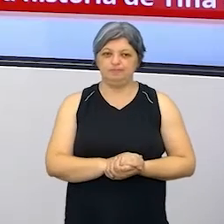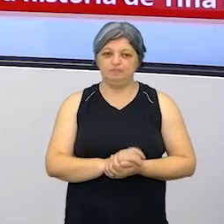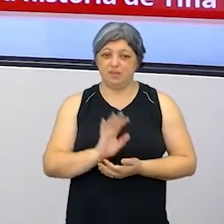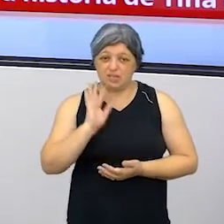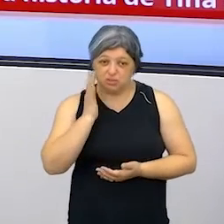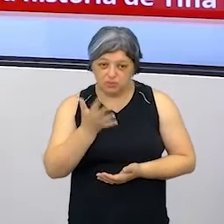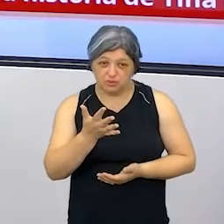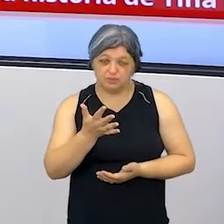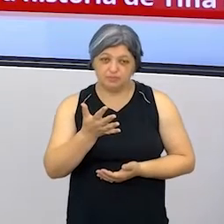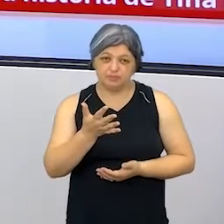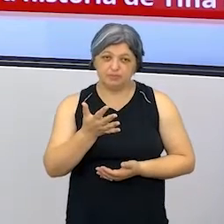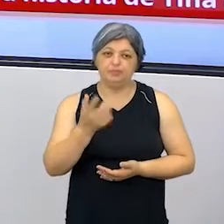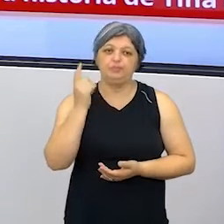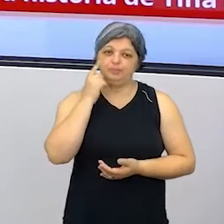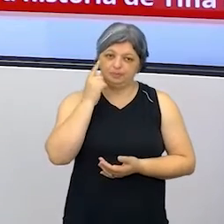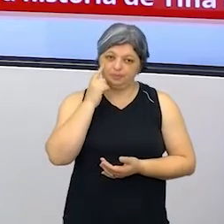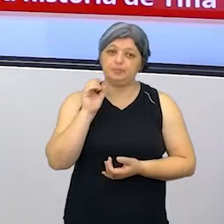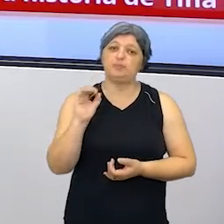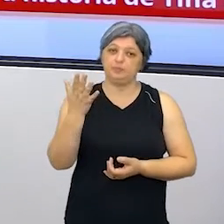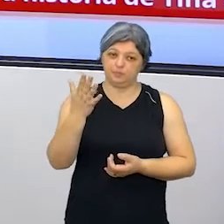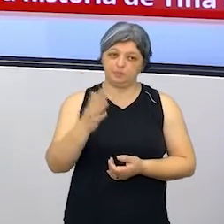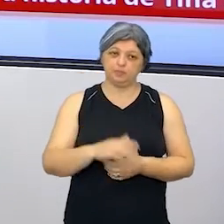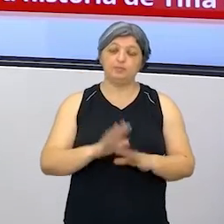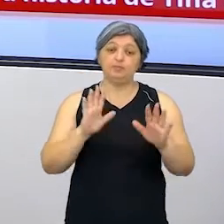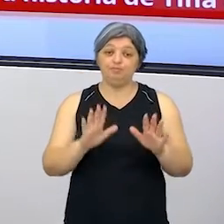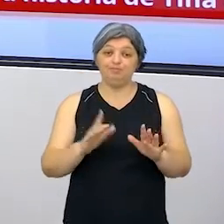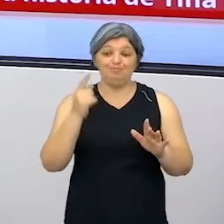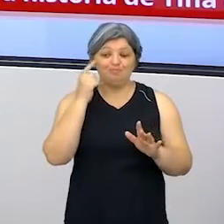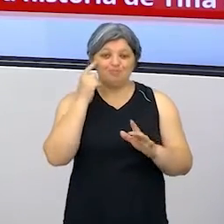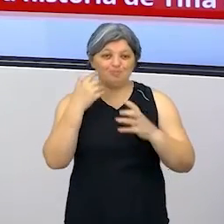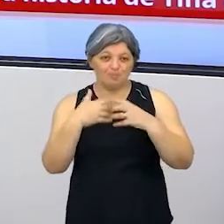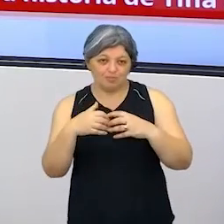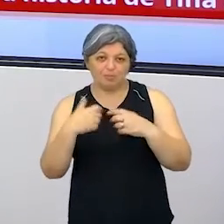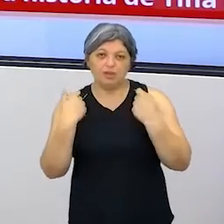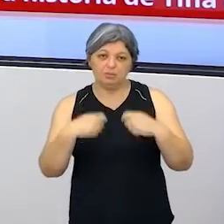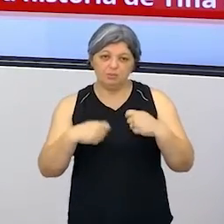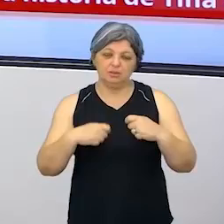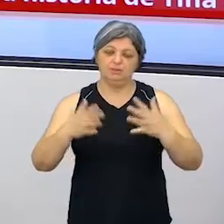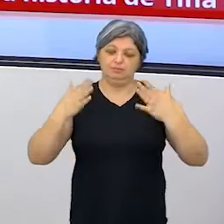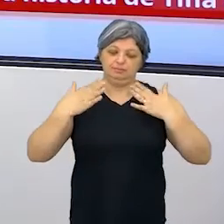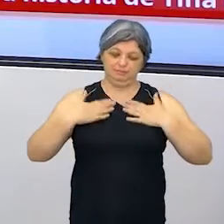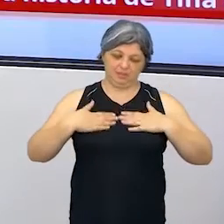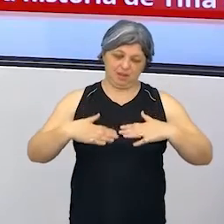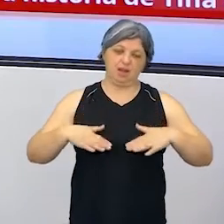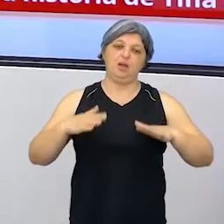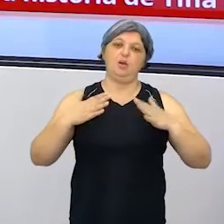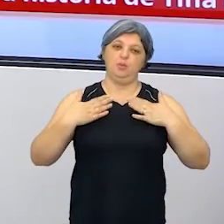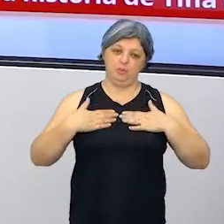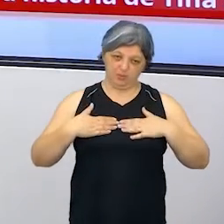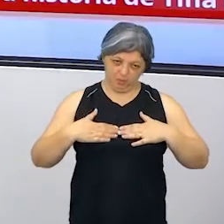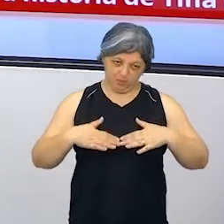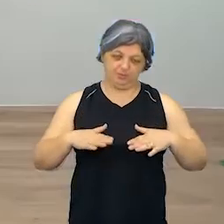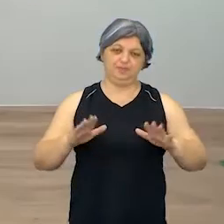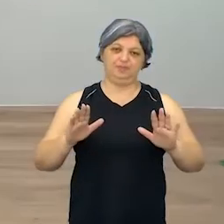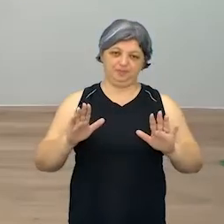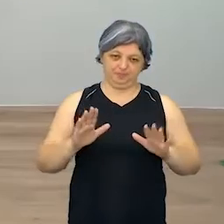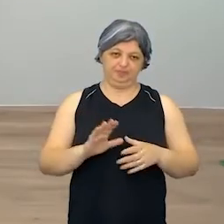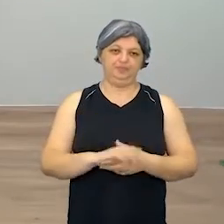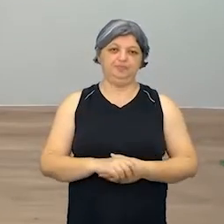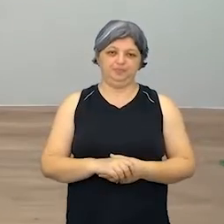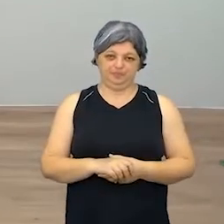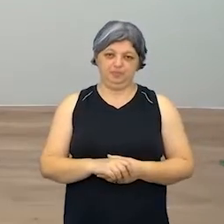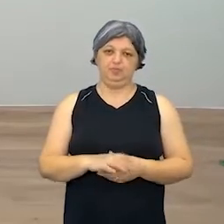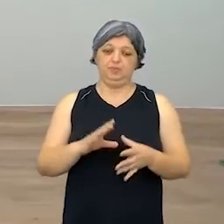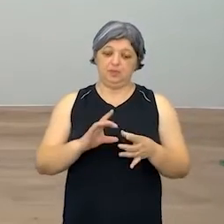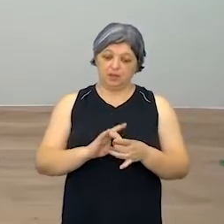a situação é o primeiro passo. Mas para pensar, eu preciso estar um pouco mais calma e disponível, né?